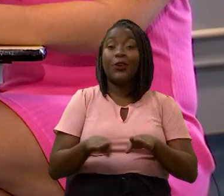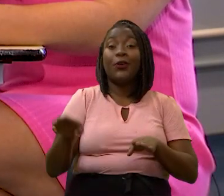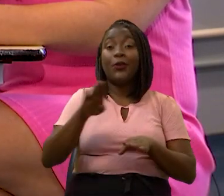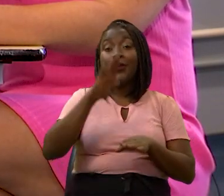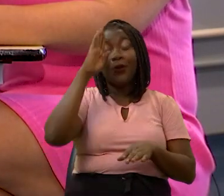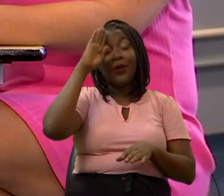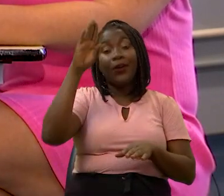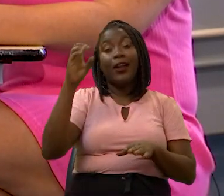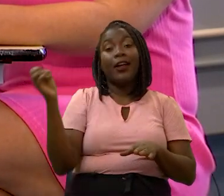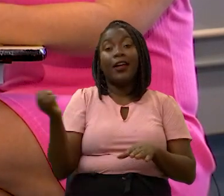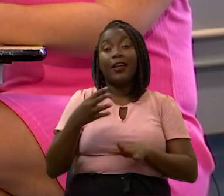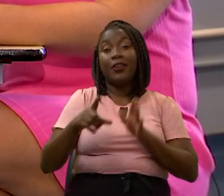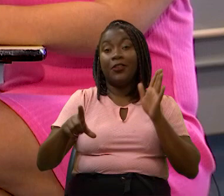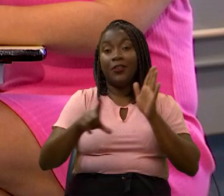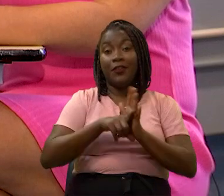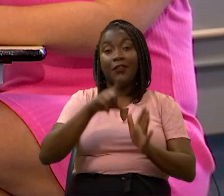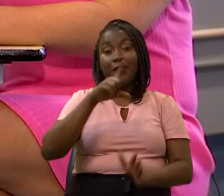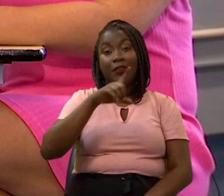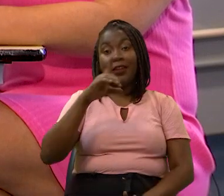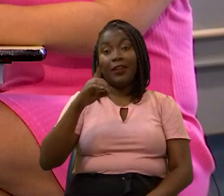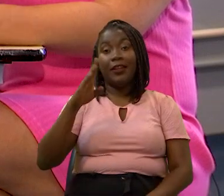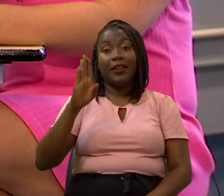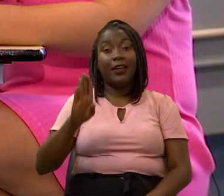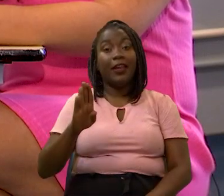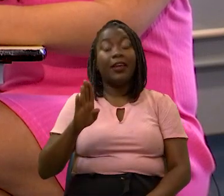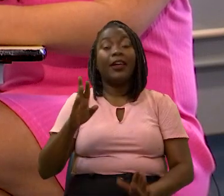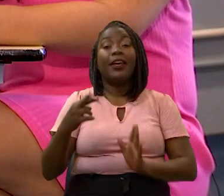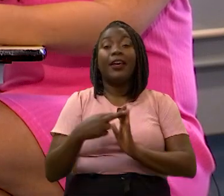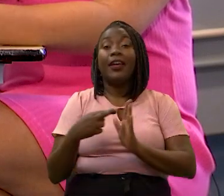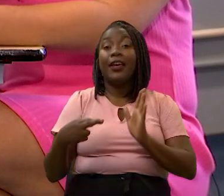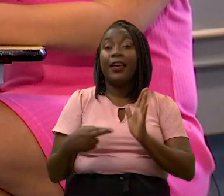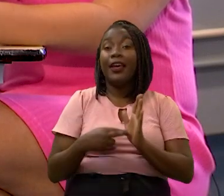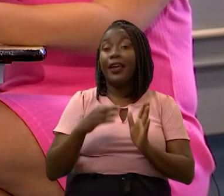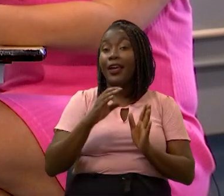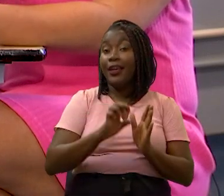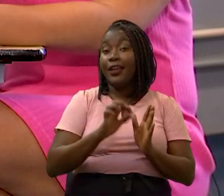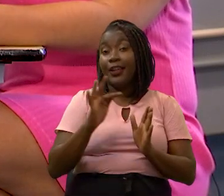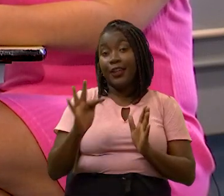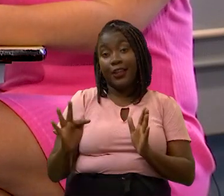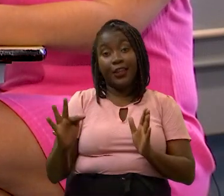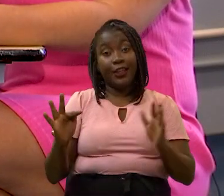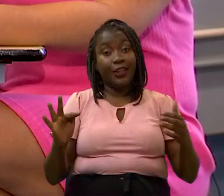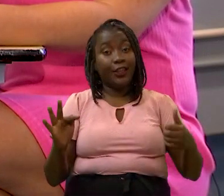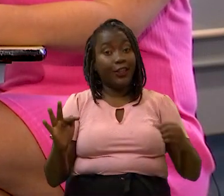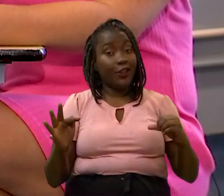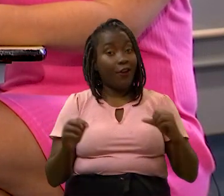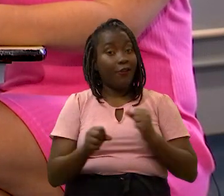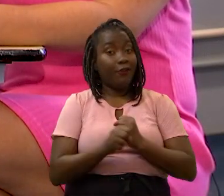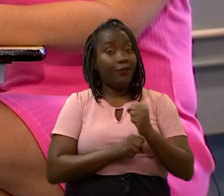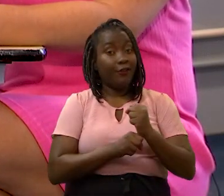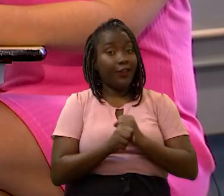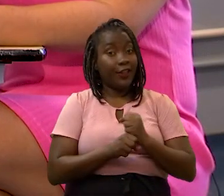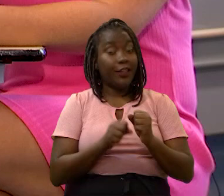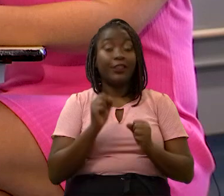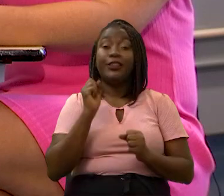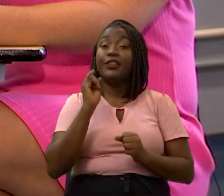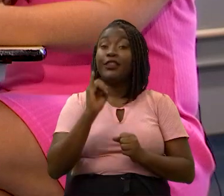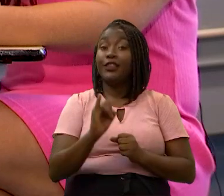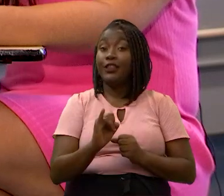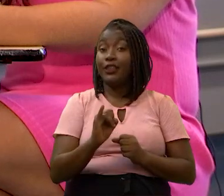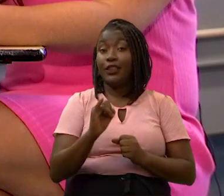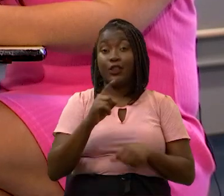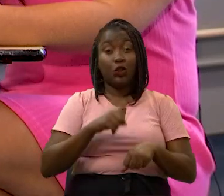escola, sobretudo a partir da nova Lei de Diretrizes e Bases, que regulamenta o ensino fundamental de 9 anos.